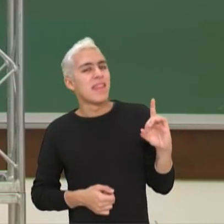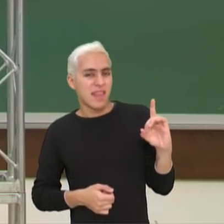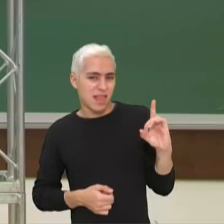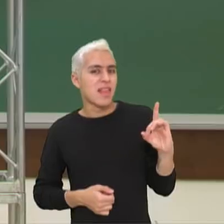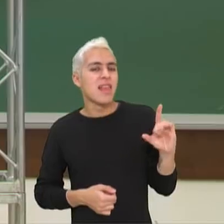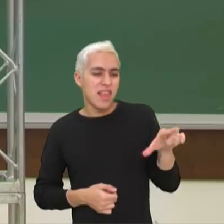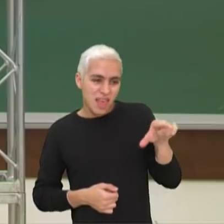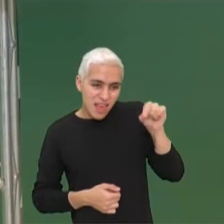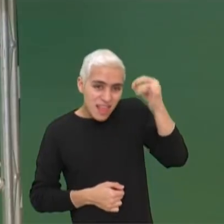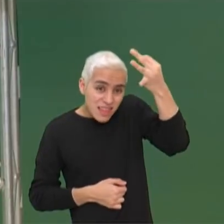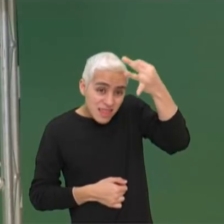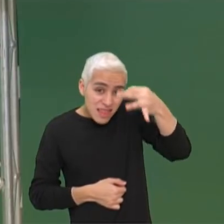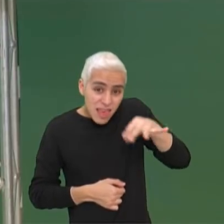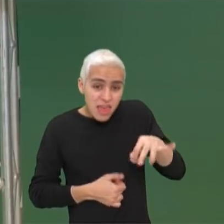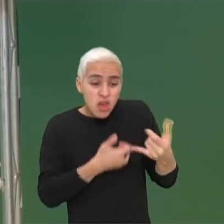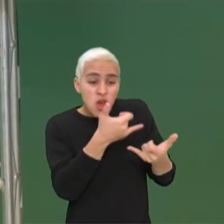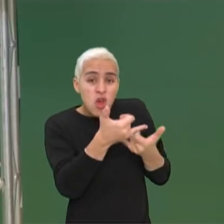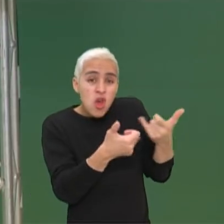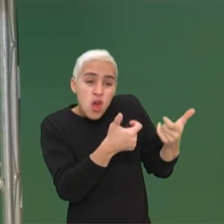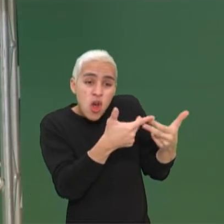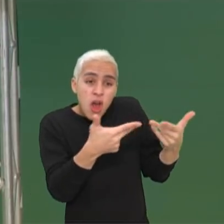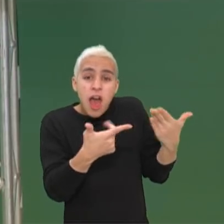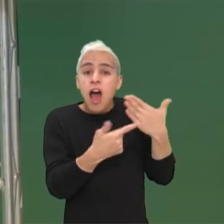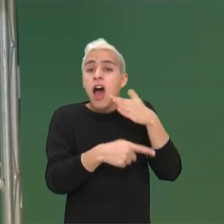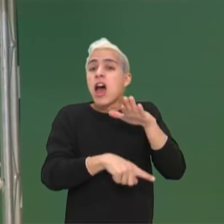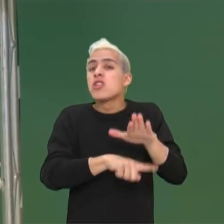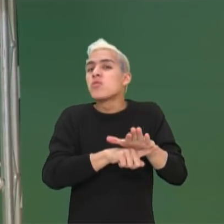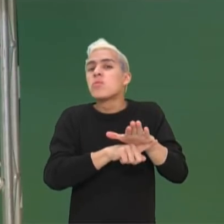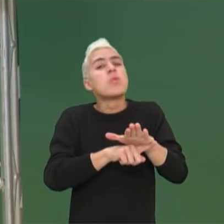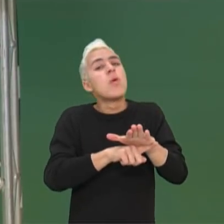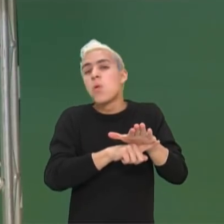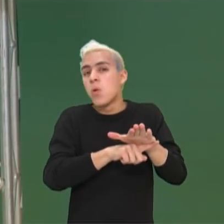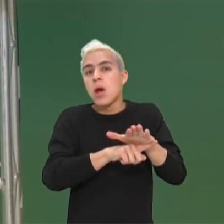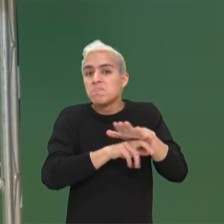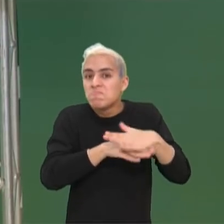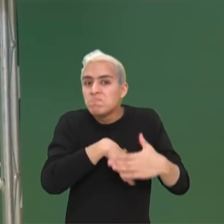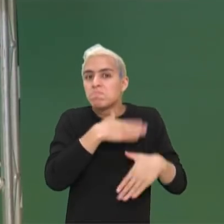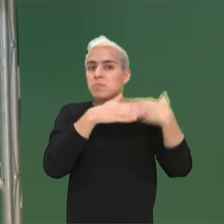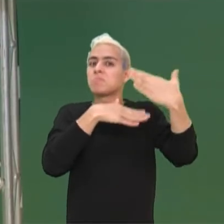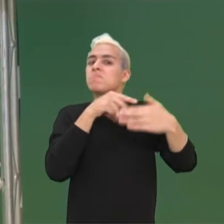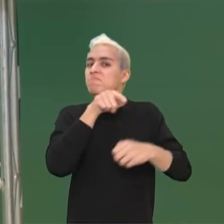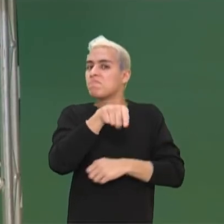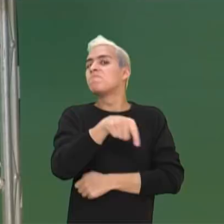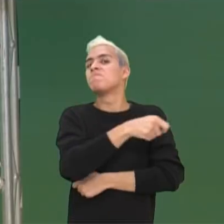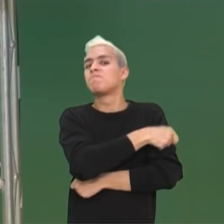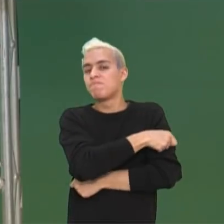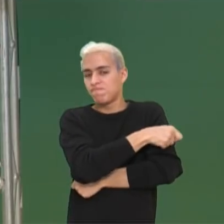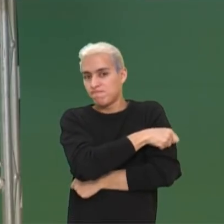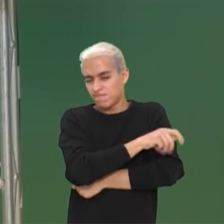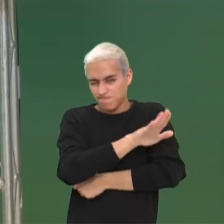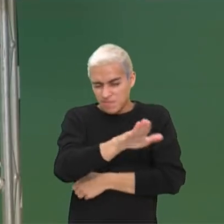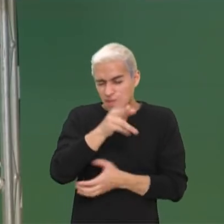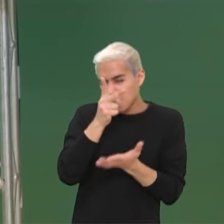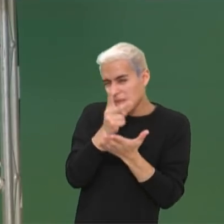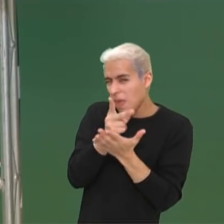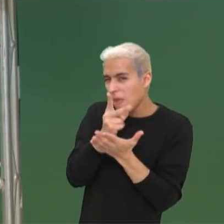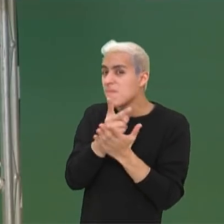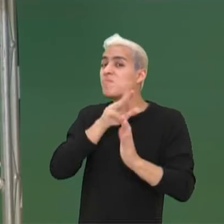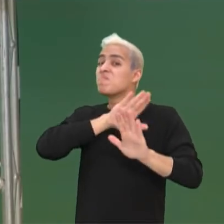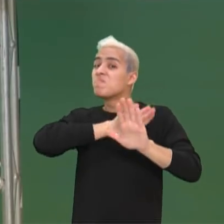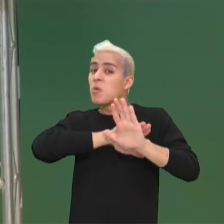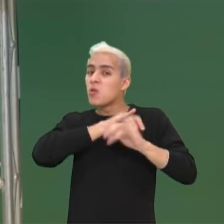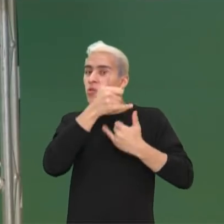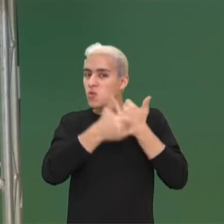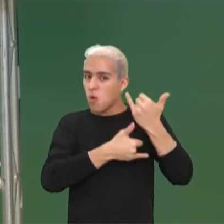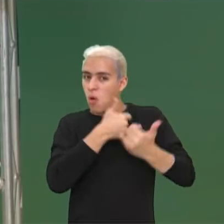Então, os jogos contribuem para o desenvolvimento do aluno. Lembra que a gente falou lá que sempre vai ter um objetivo por trás do jogo? Sempre vai